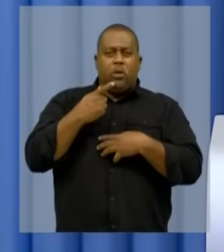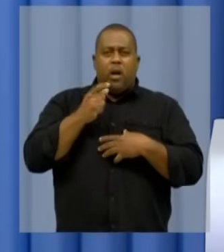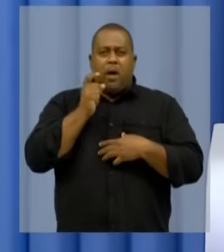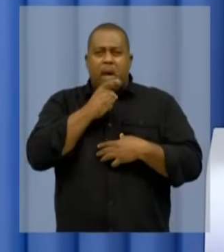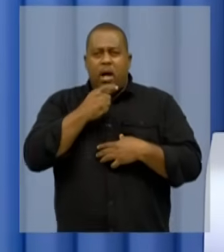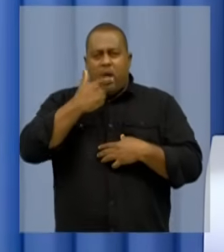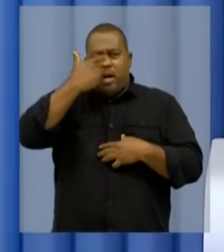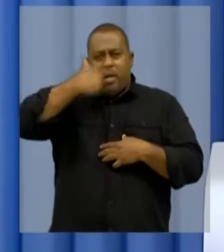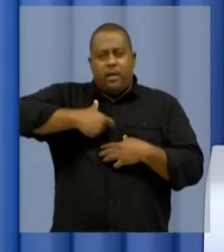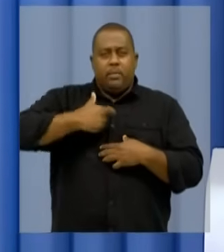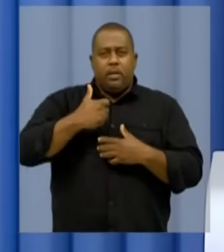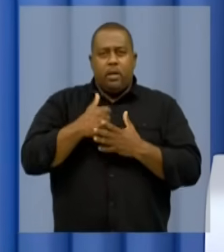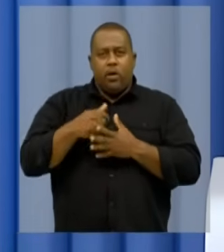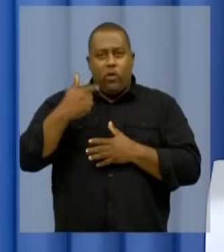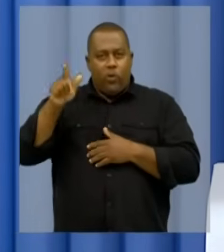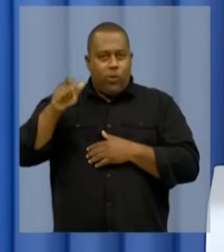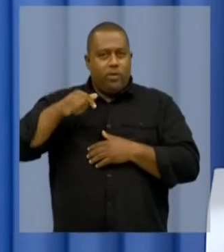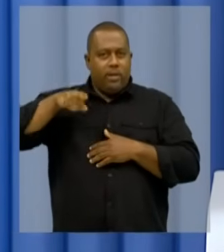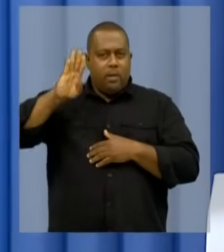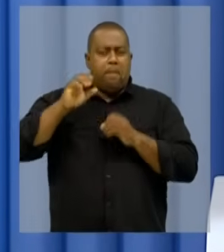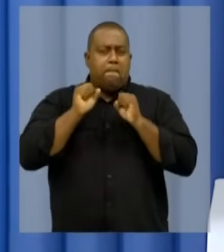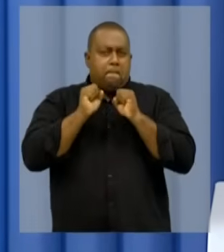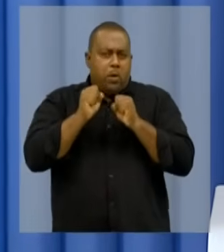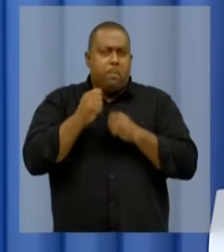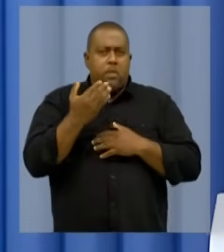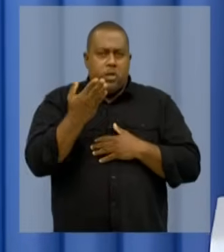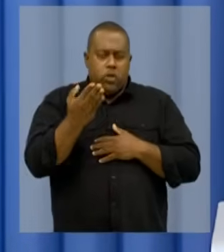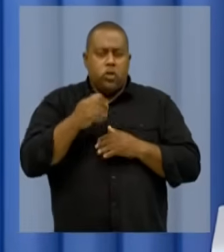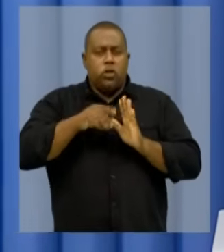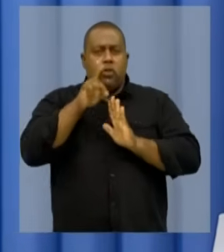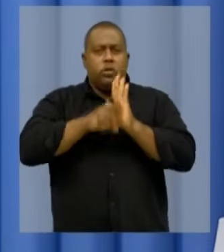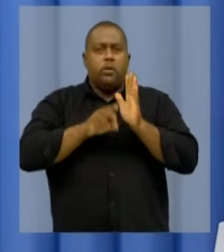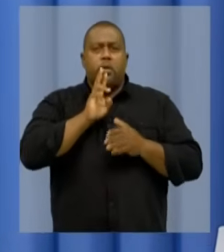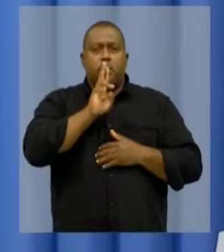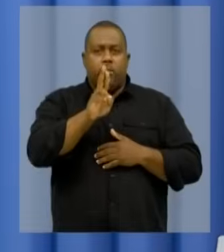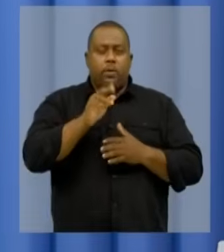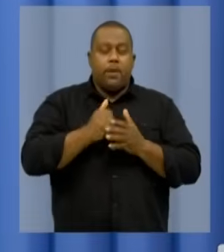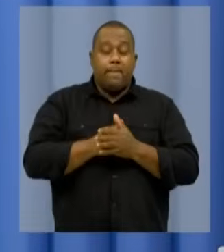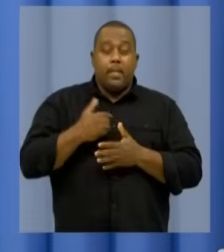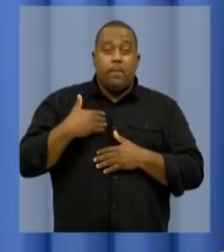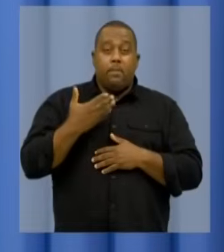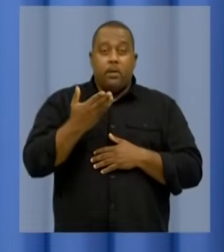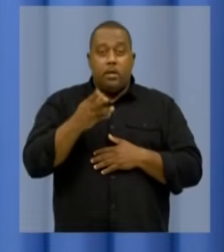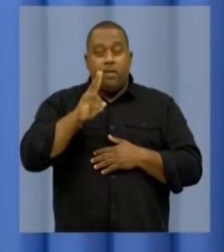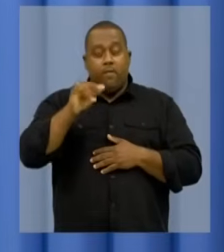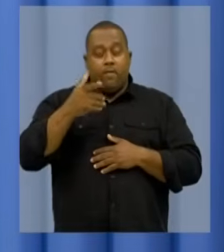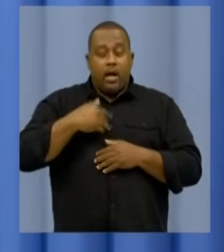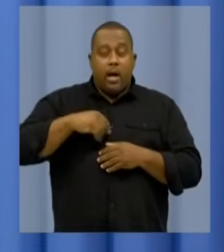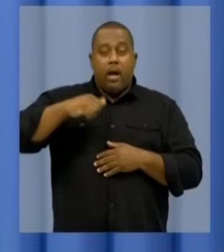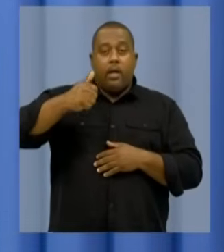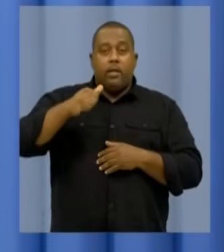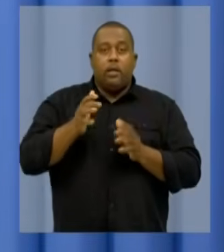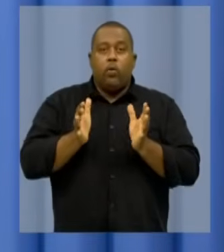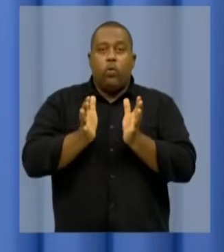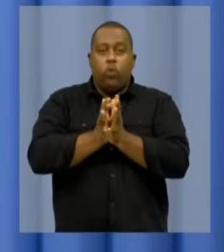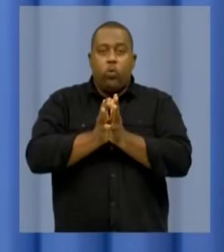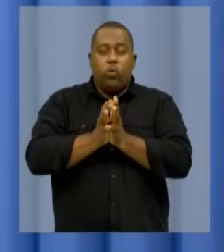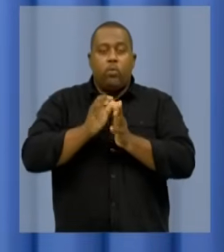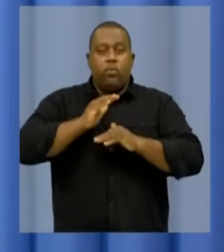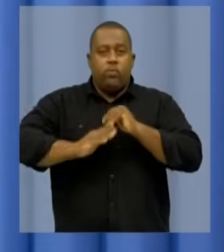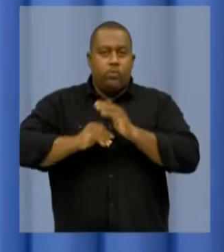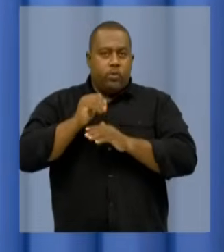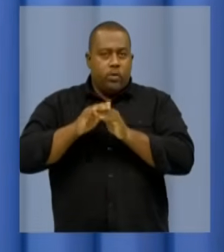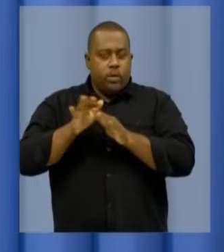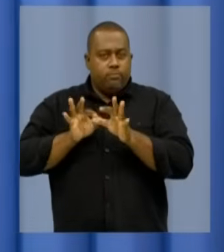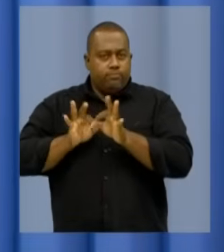pelo oponente, poderá pedir direito de resposta. Esse pedido será analisado por nossa equipe de produção e